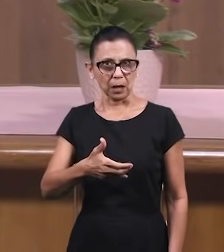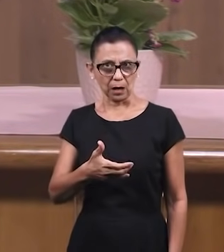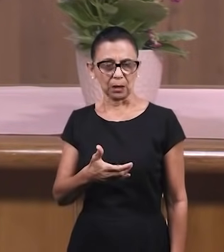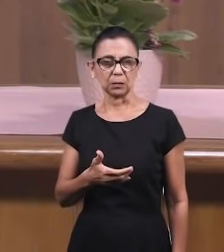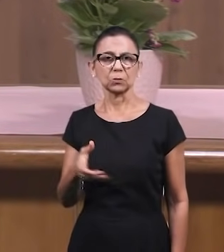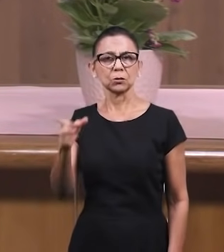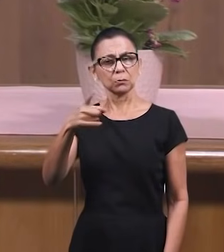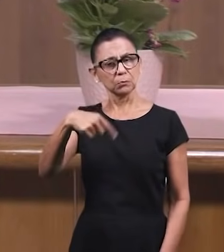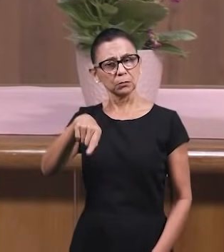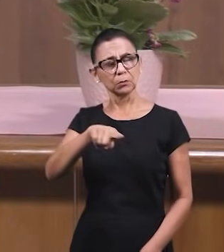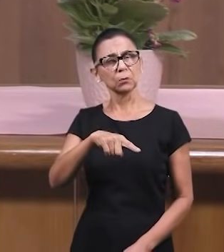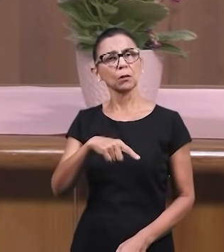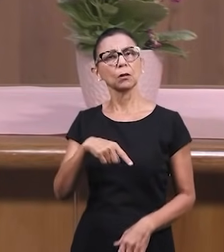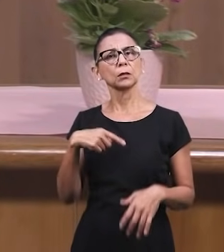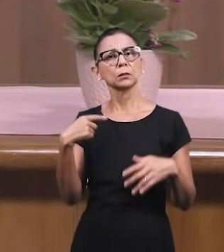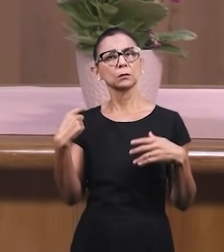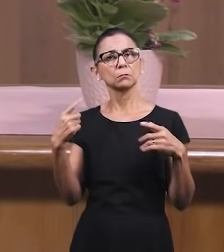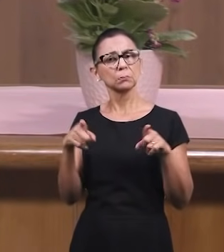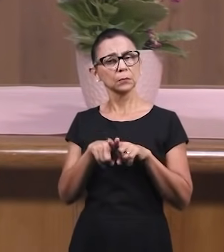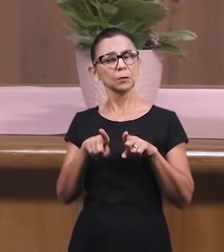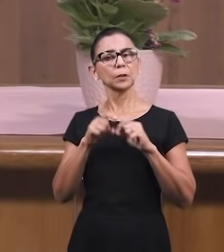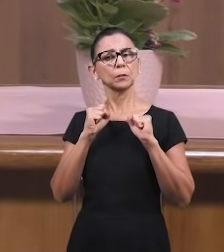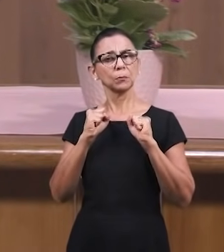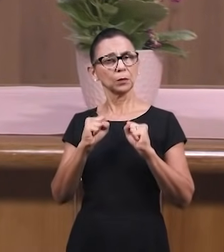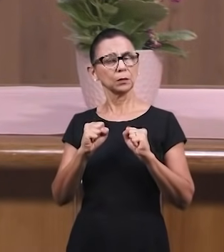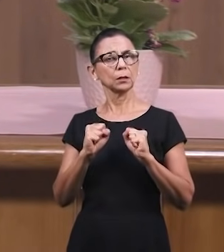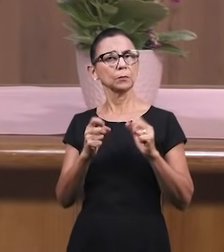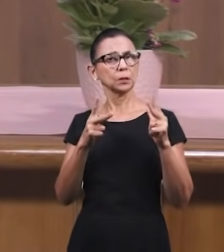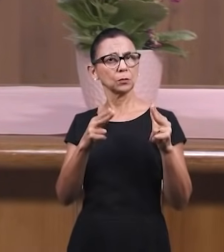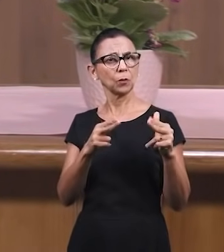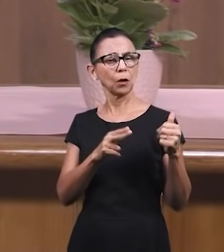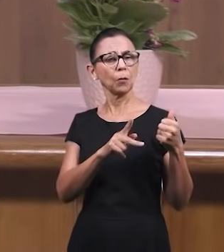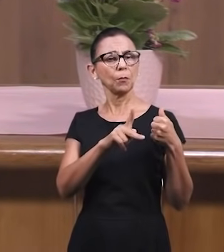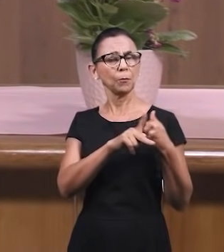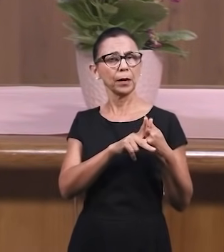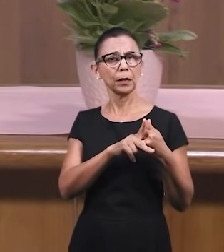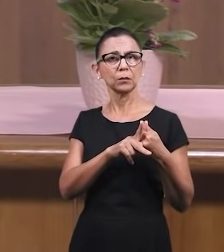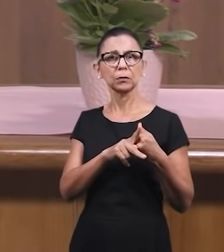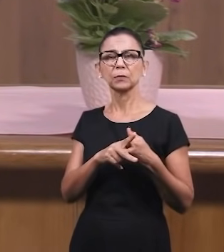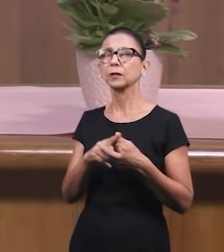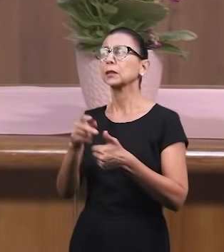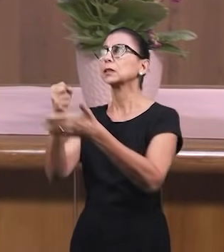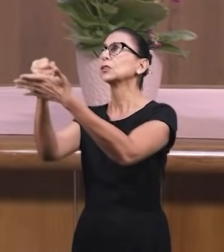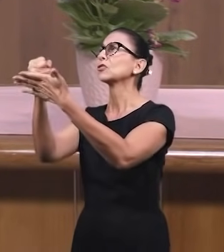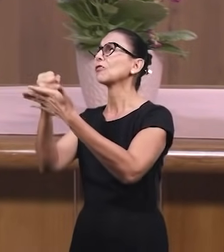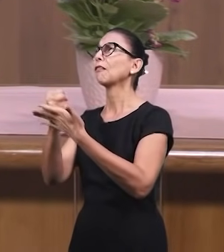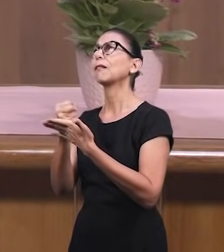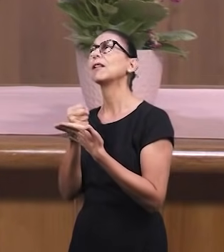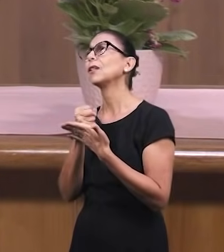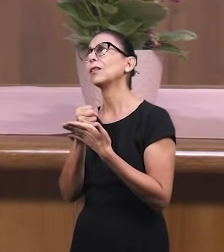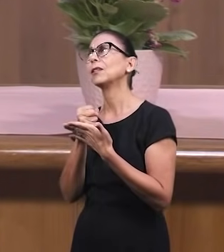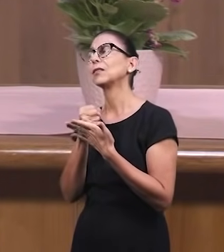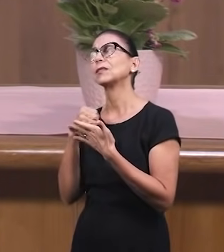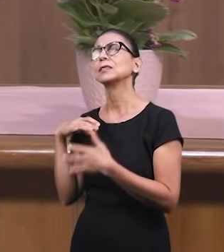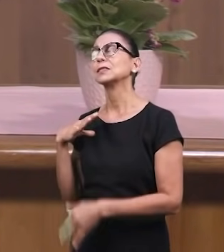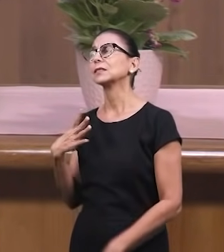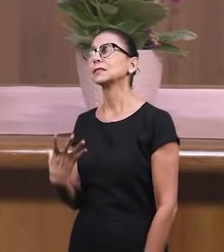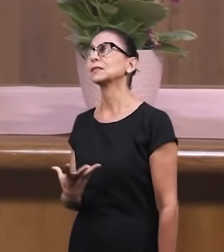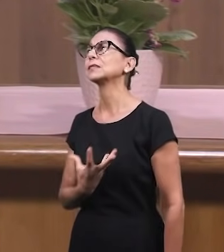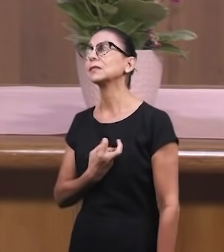momento da grande dificuldade da nossa vida, nós podemos dizer, Senhor, salva-me. Não